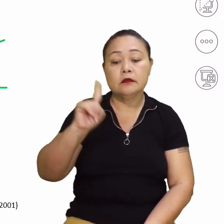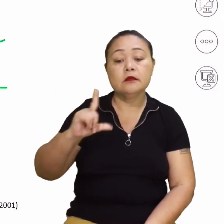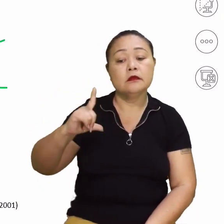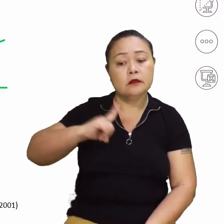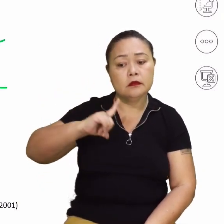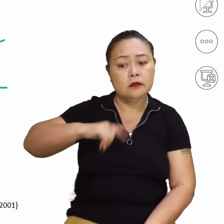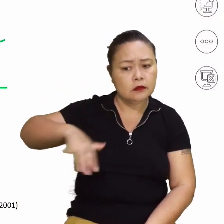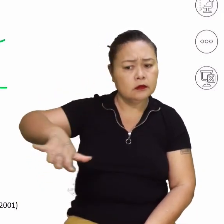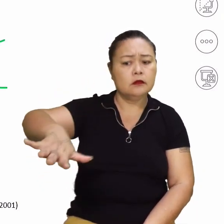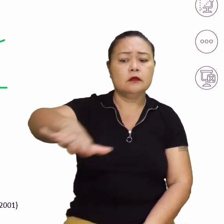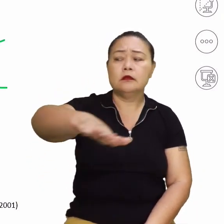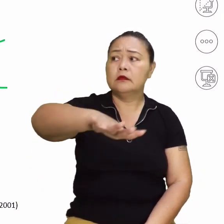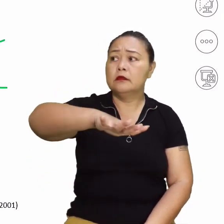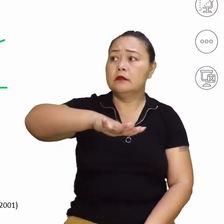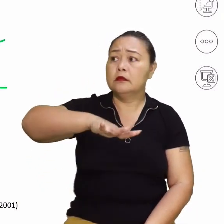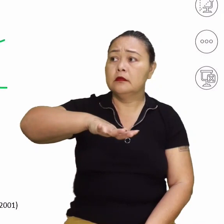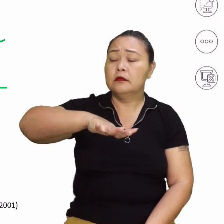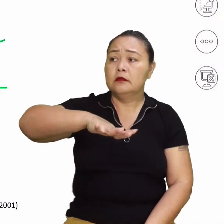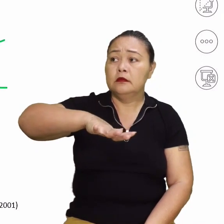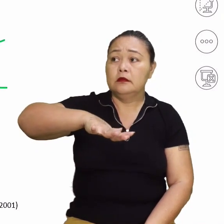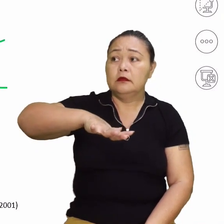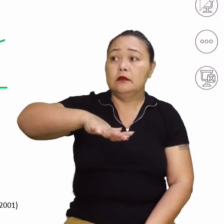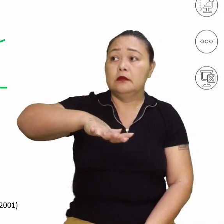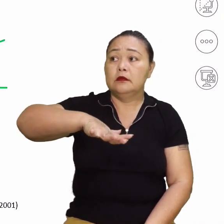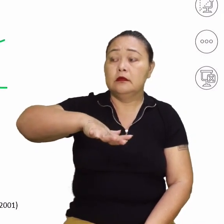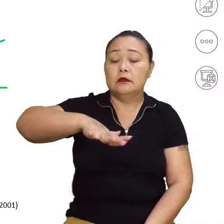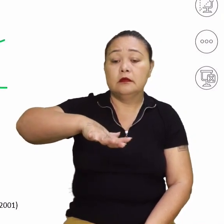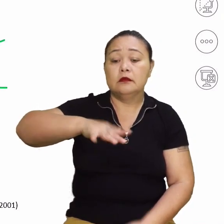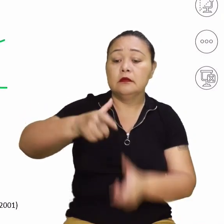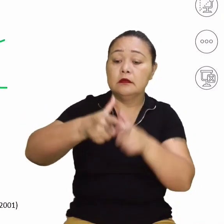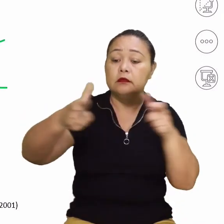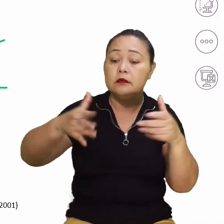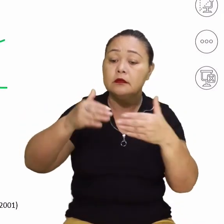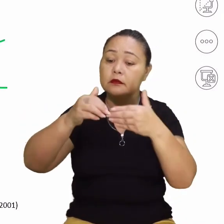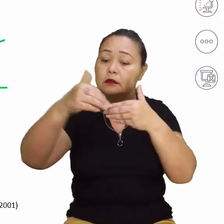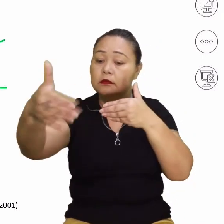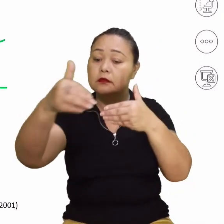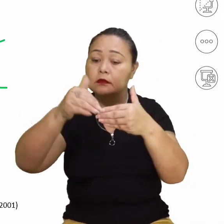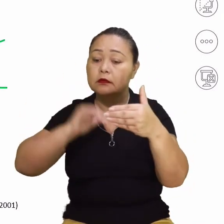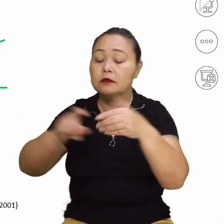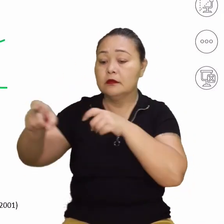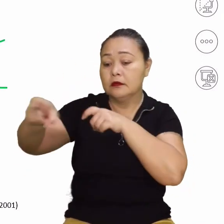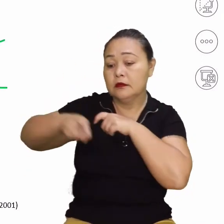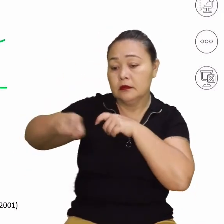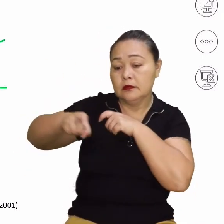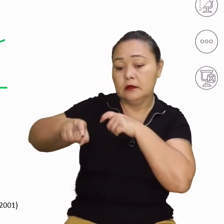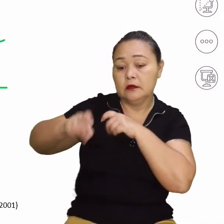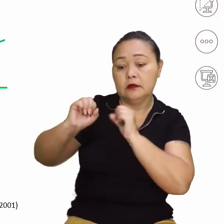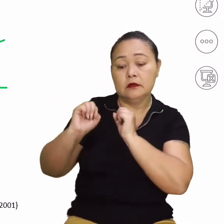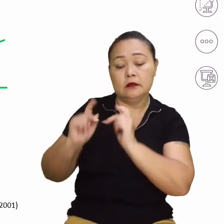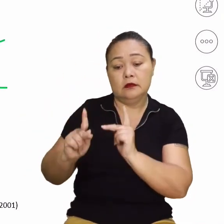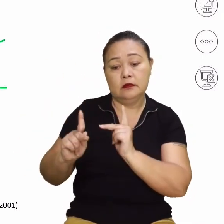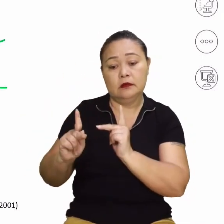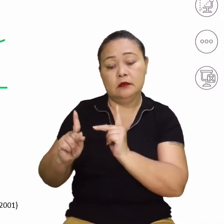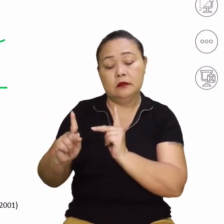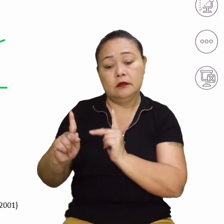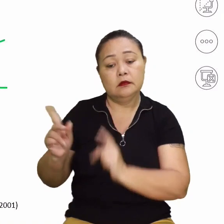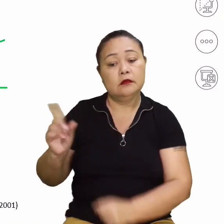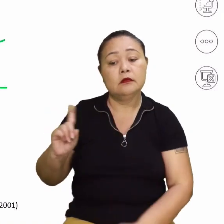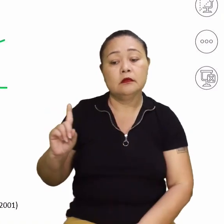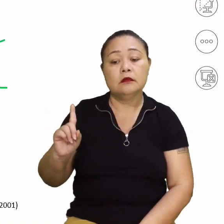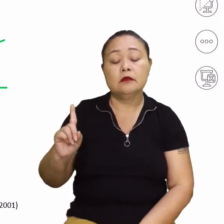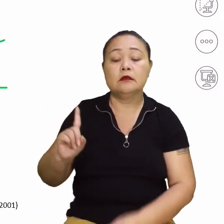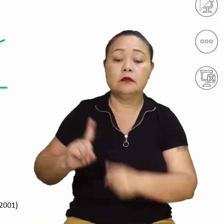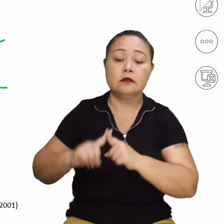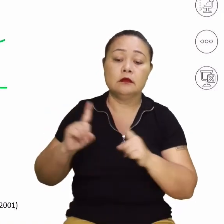havia ali uma uma expansão da fronteira agrícola Ok não só